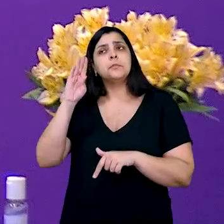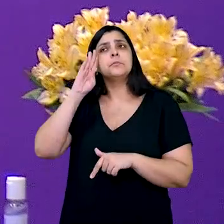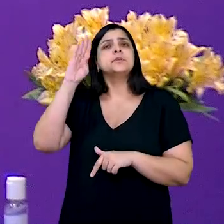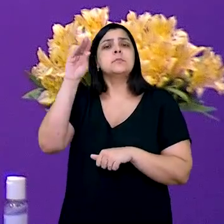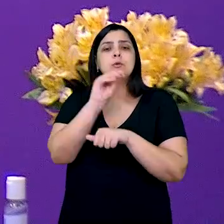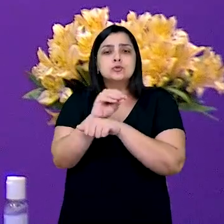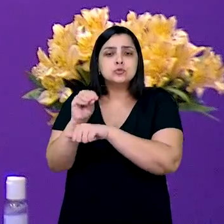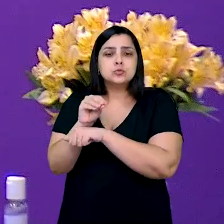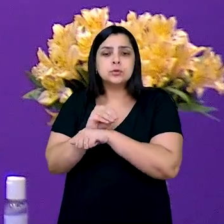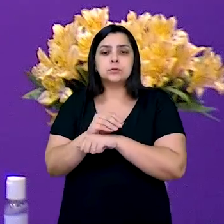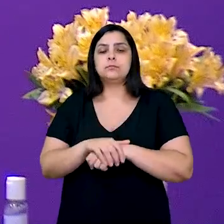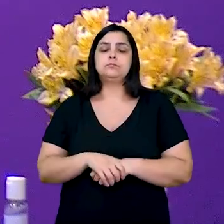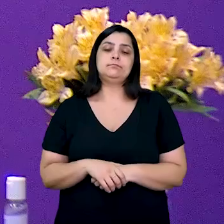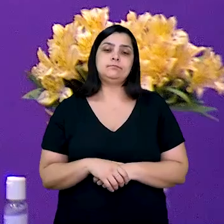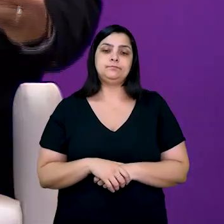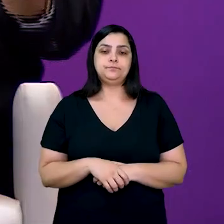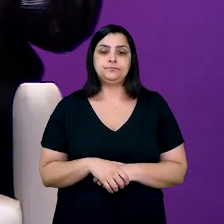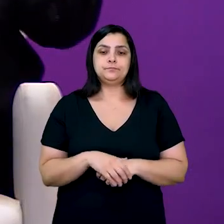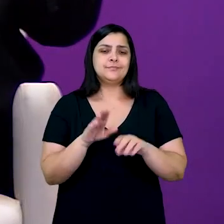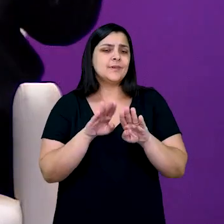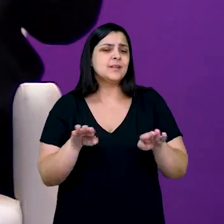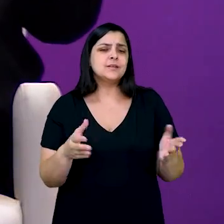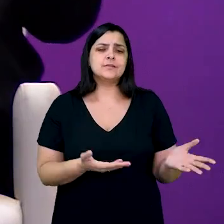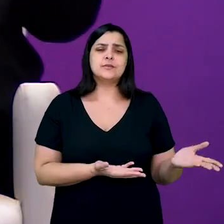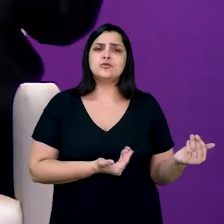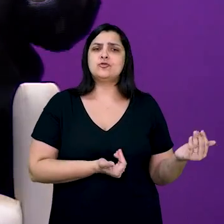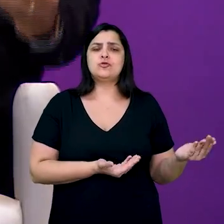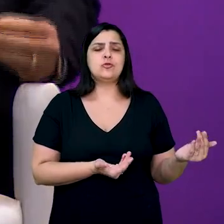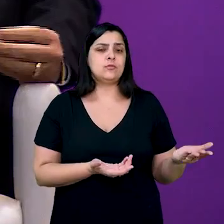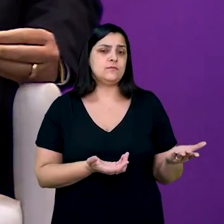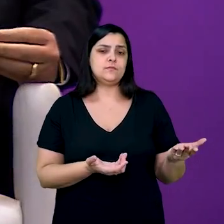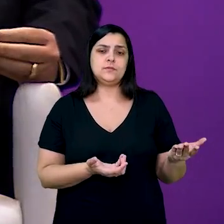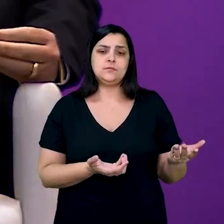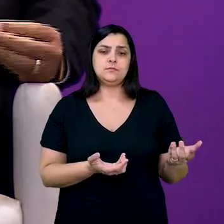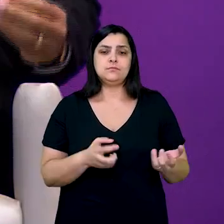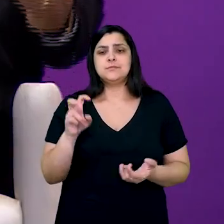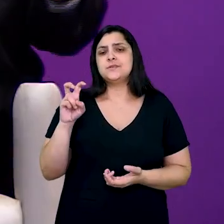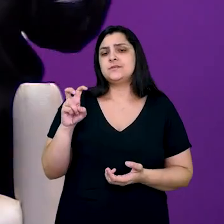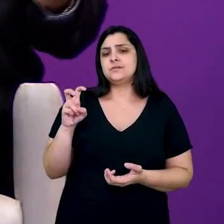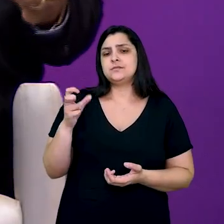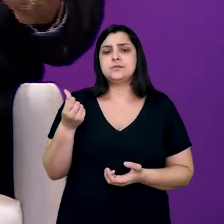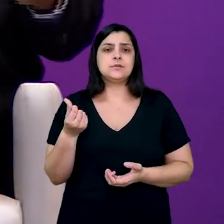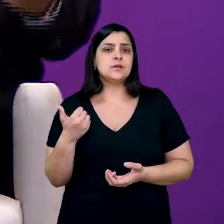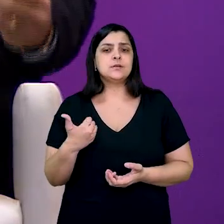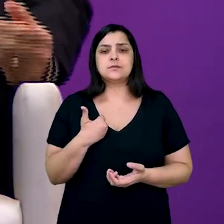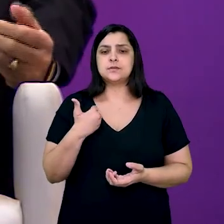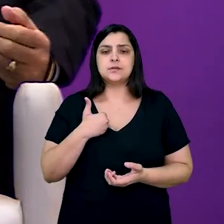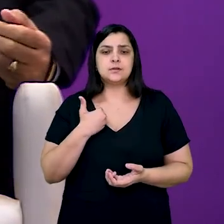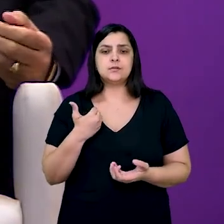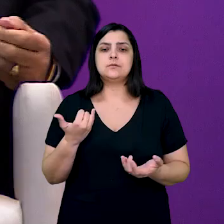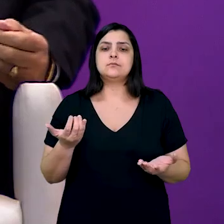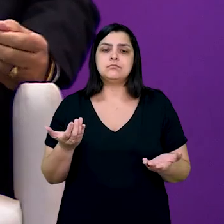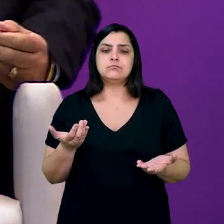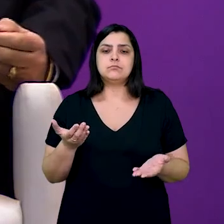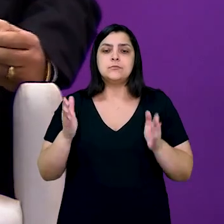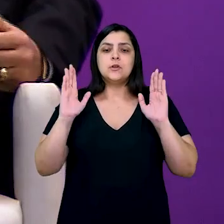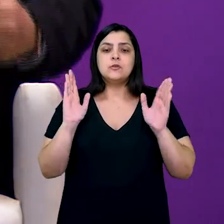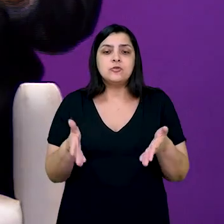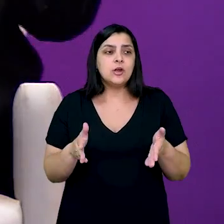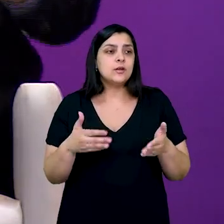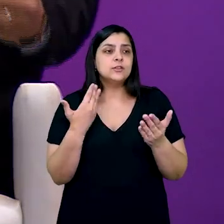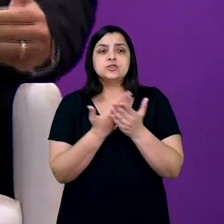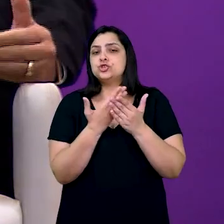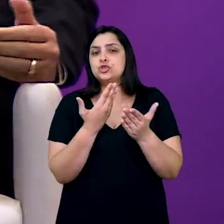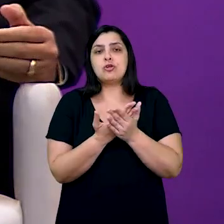desempenham um papel crucial de cuidadoras. Crianças tão jovens quanto 5, 6 anos de idade